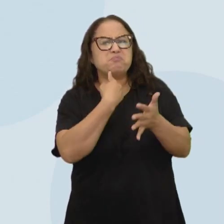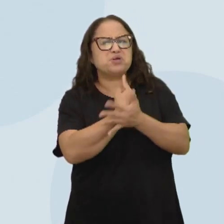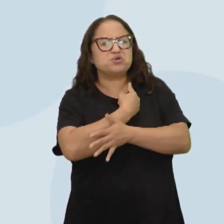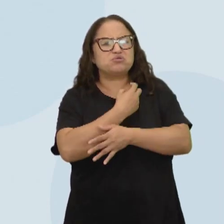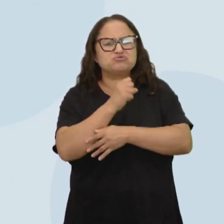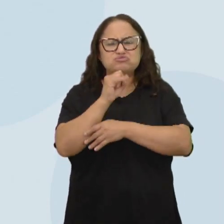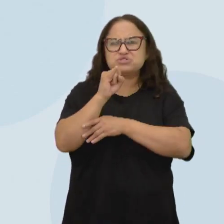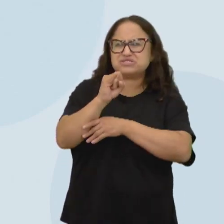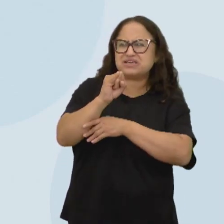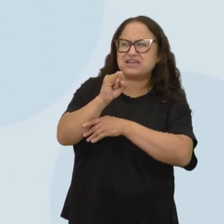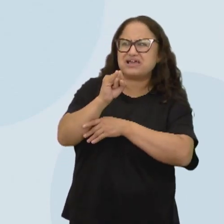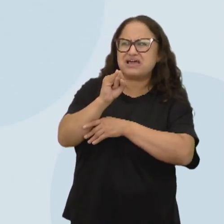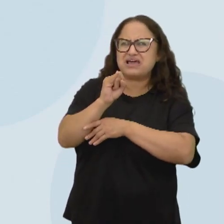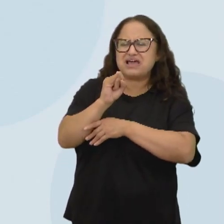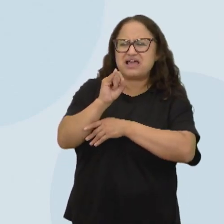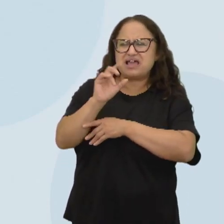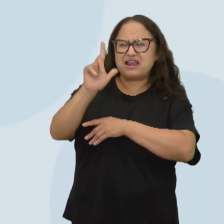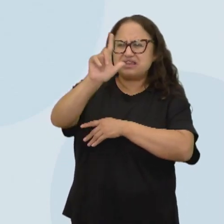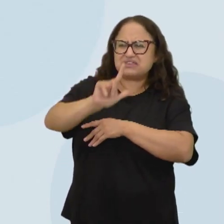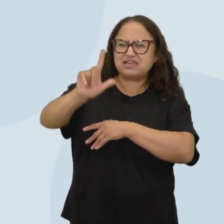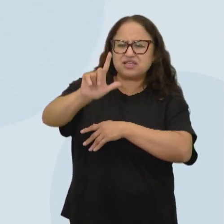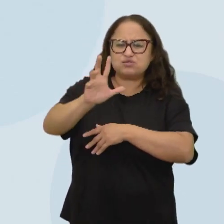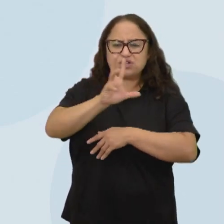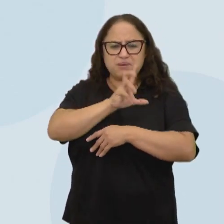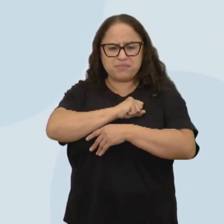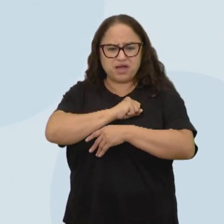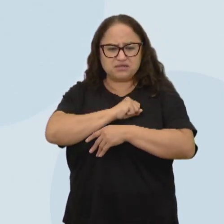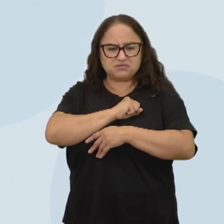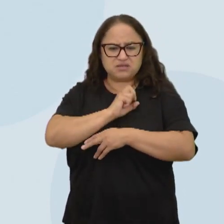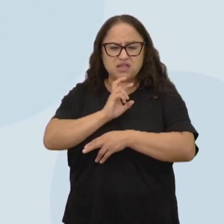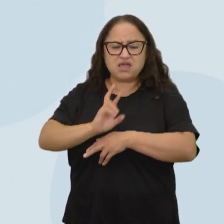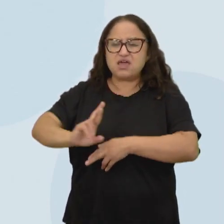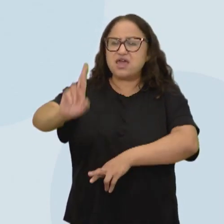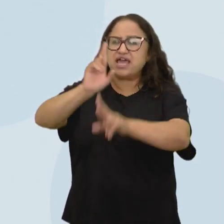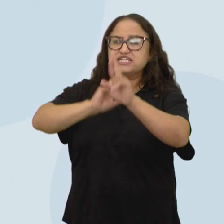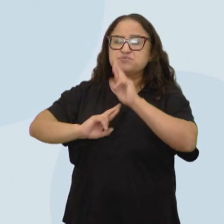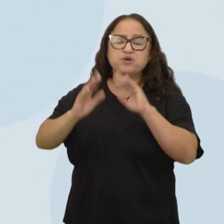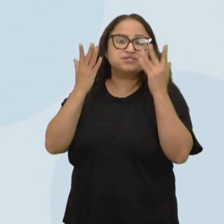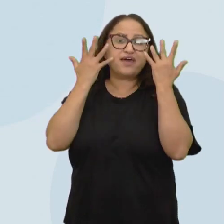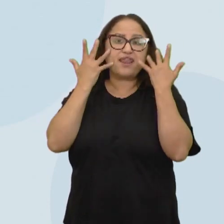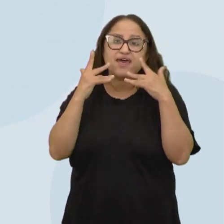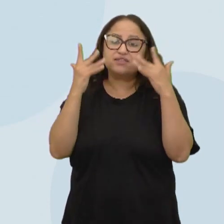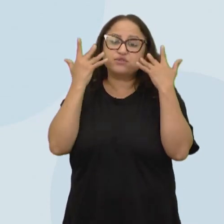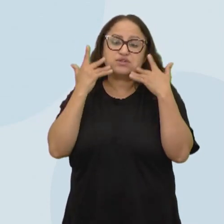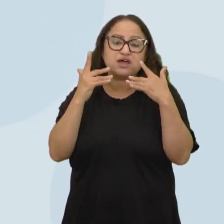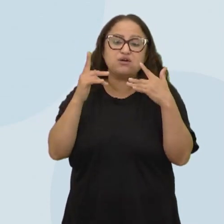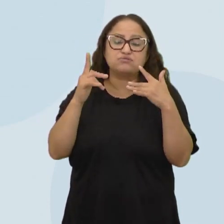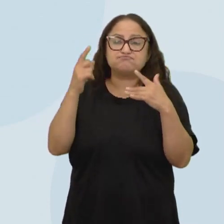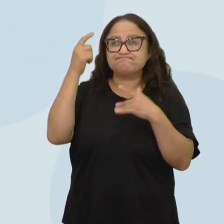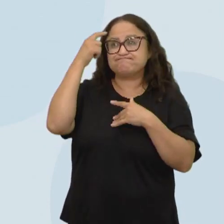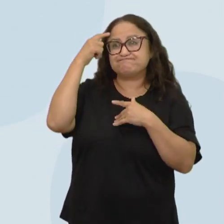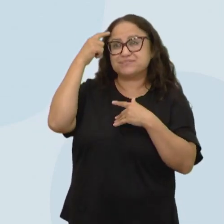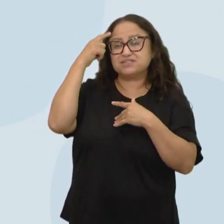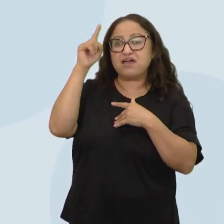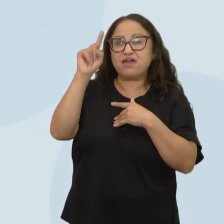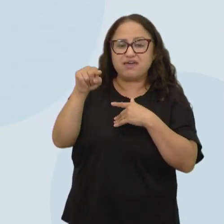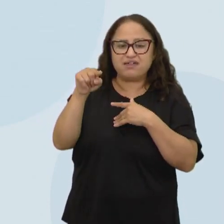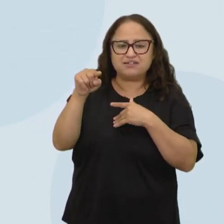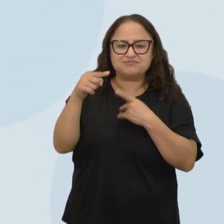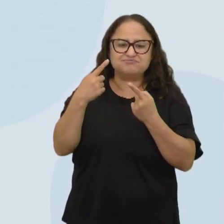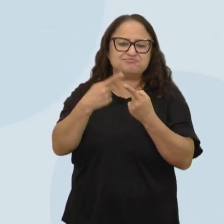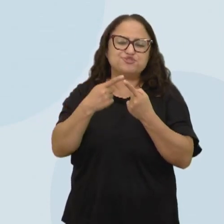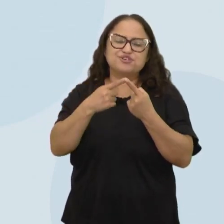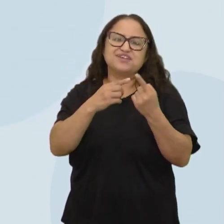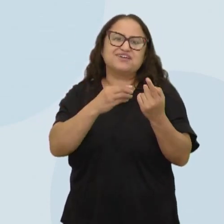a literatura, a resposta que me vem espontaneamente à cabeça é: porque ela me